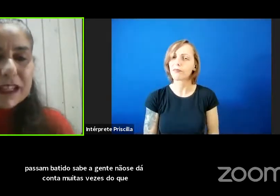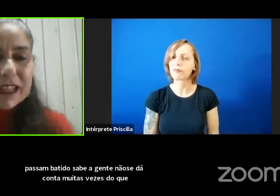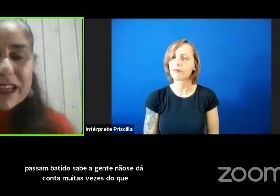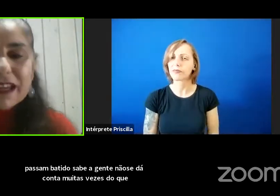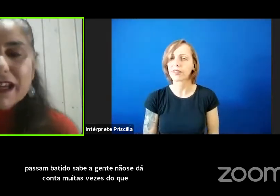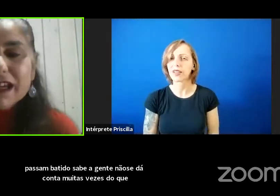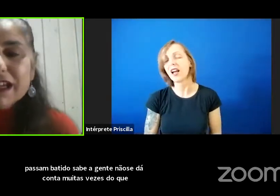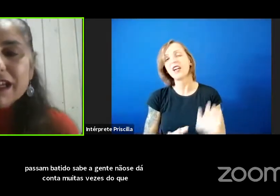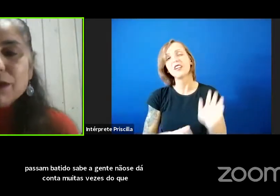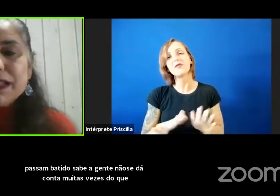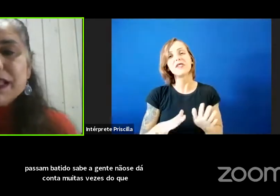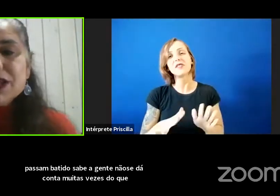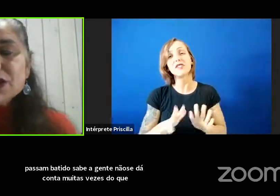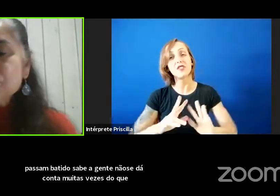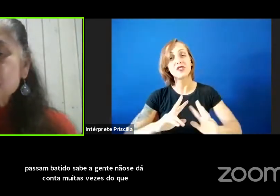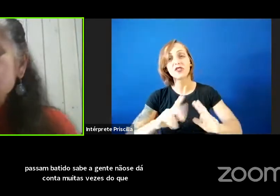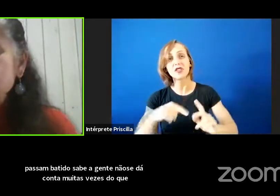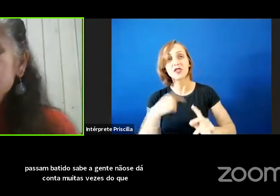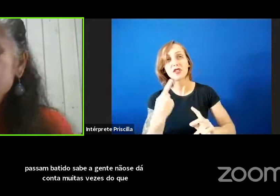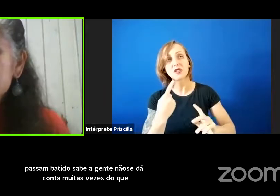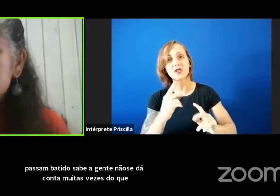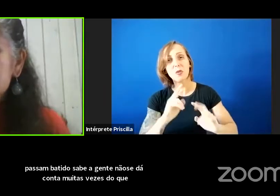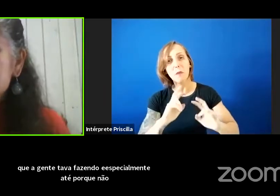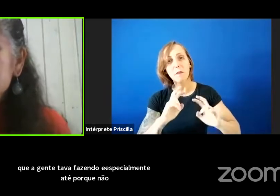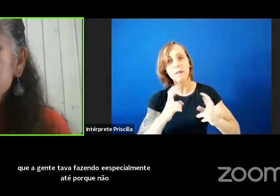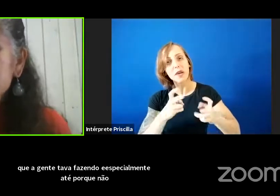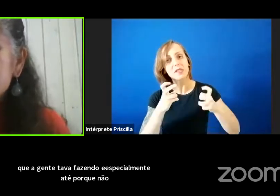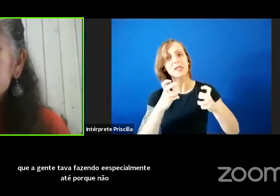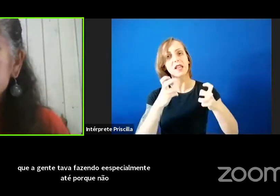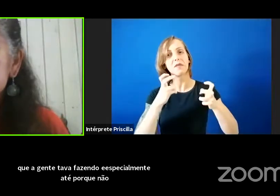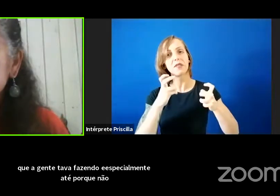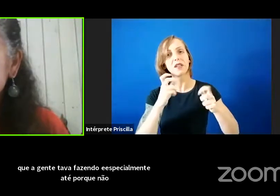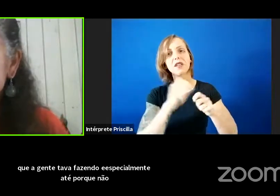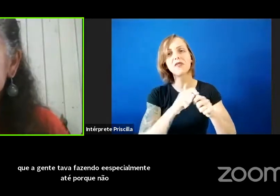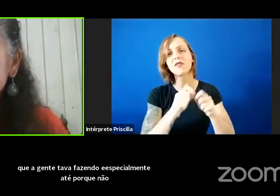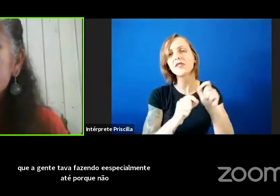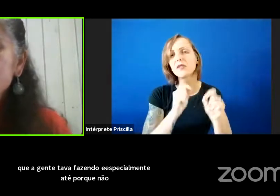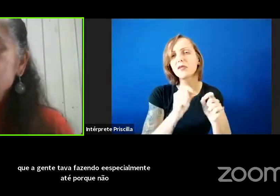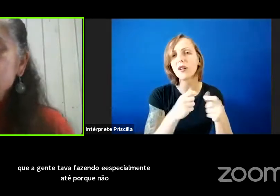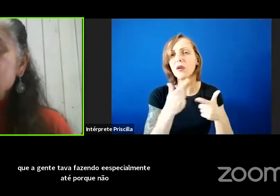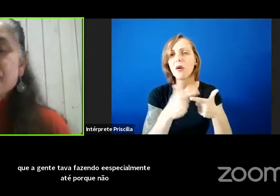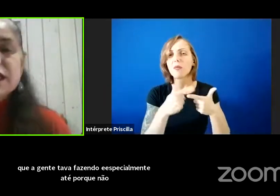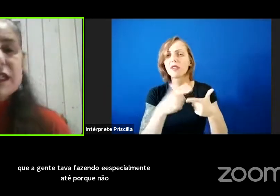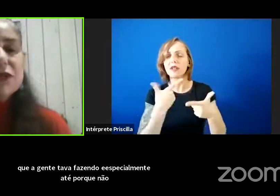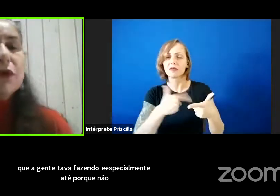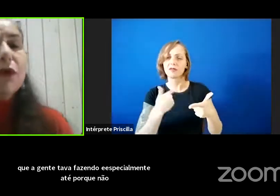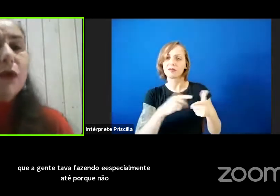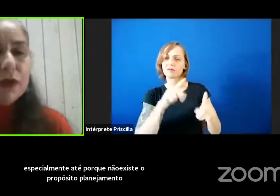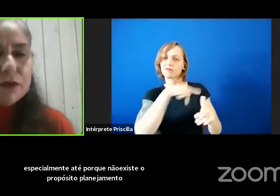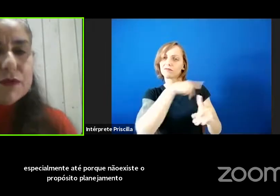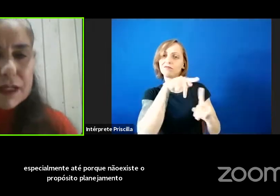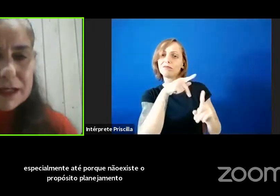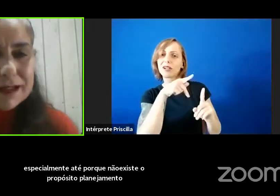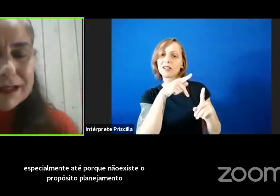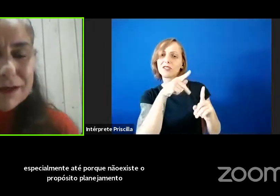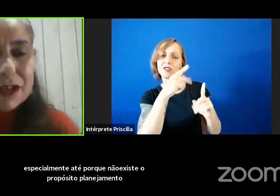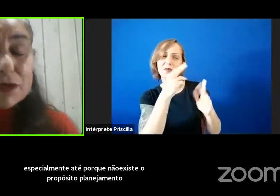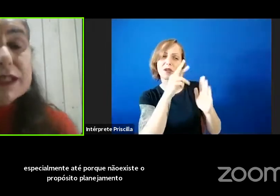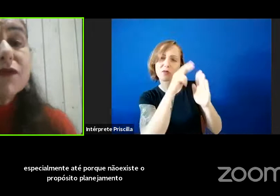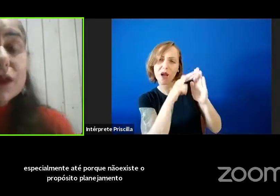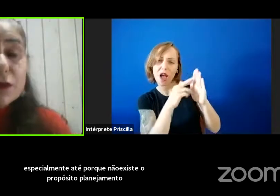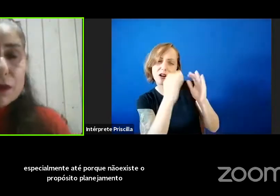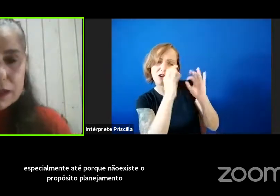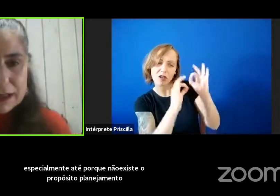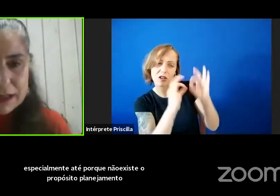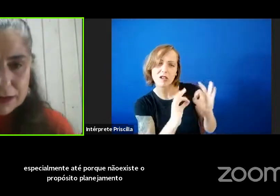até porque não existe um propósito, um planejamento, agora eu vou fazer isto, agora eu vou fazer aquilo, né? As